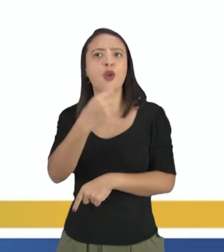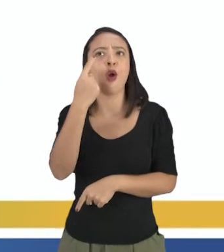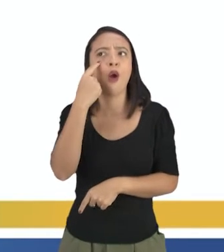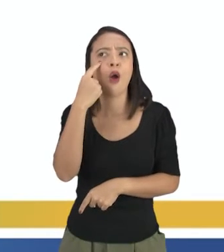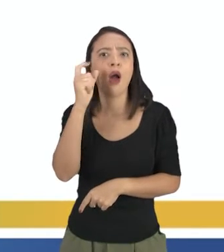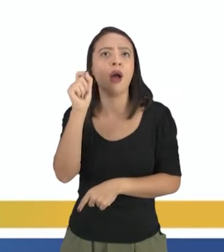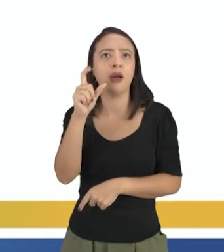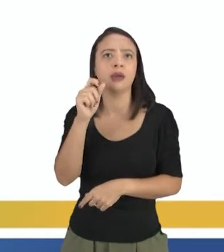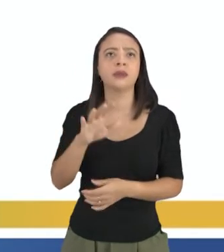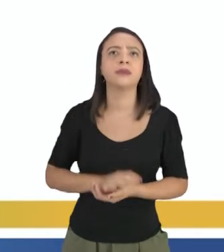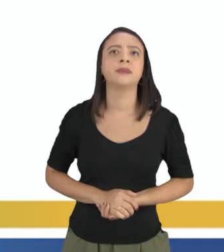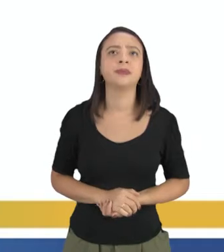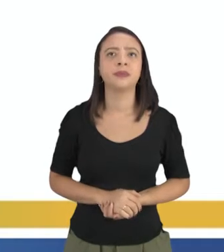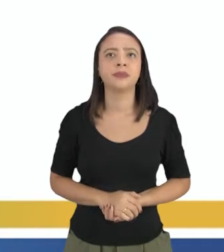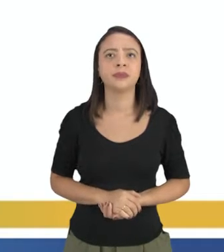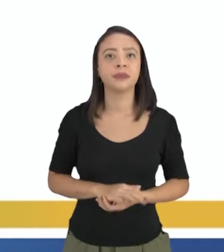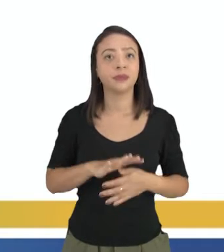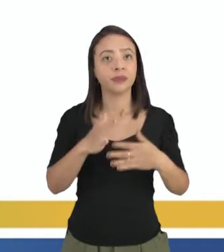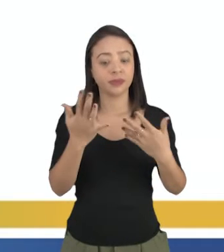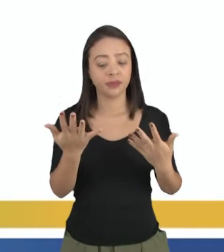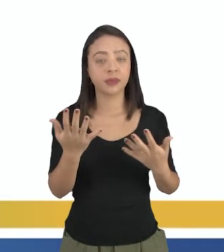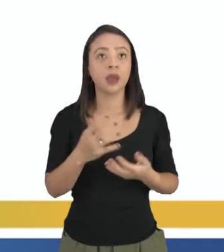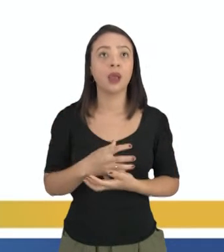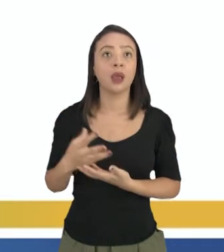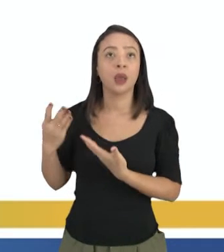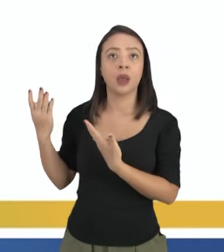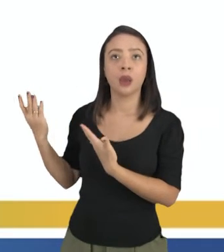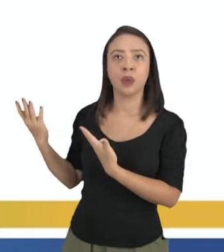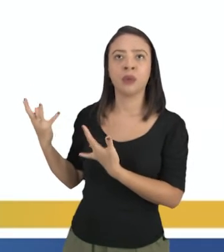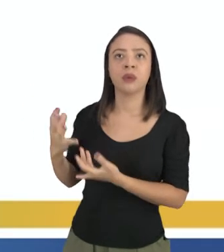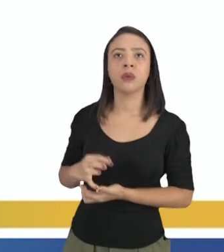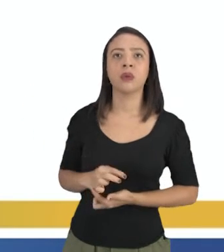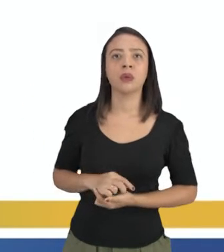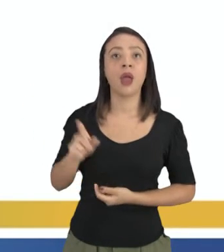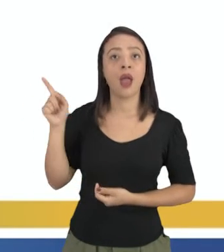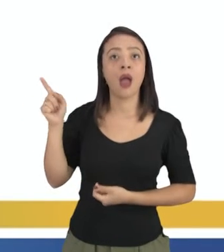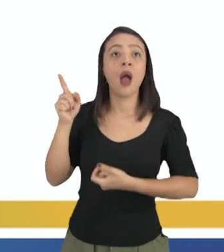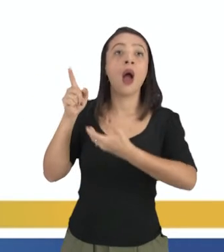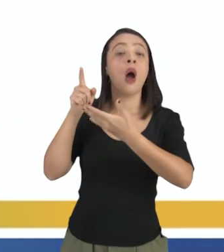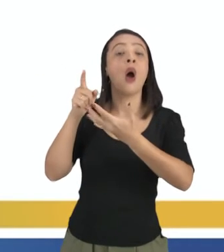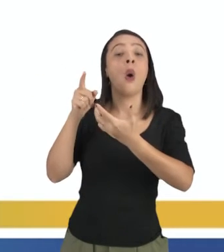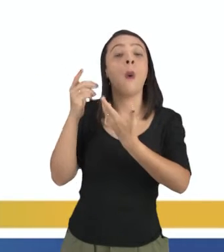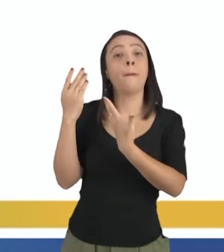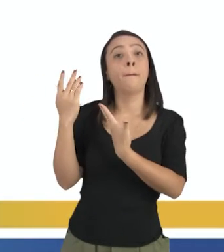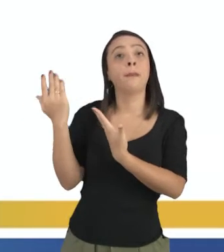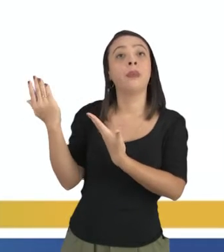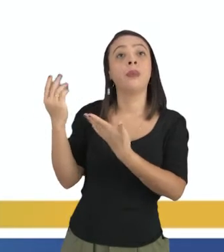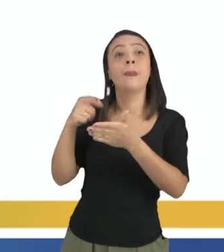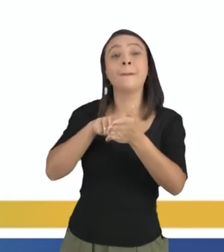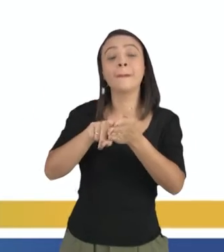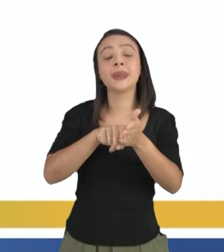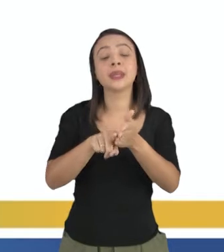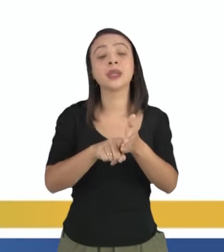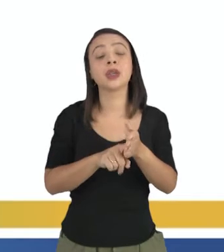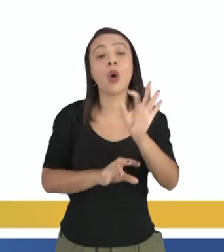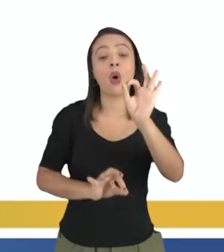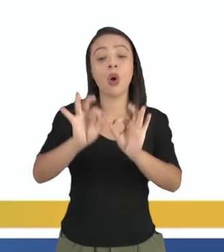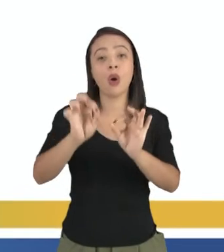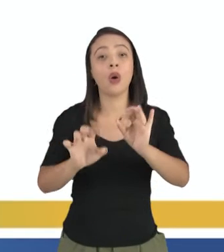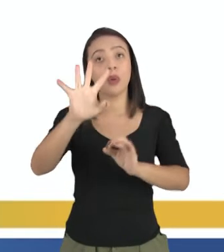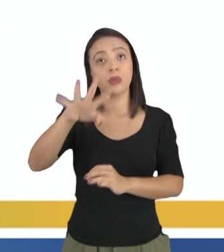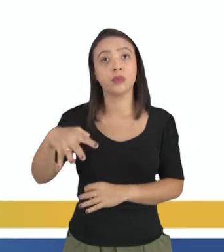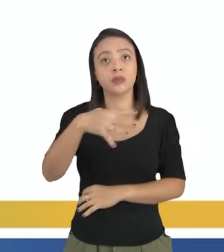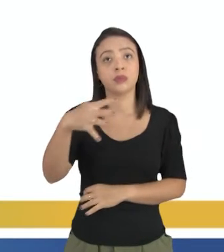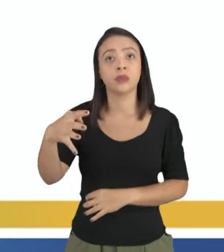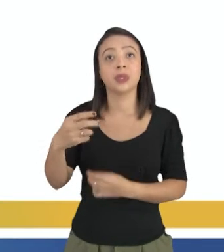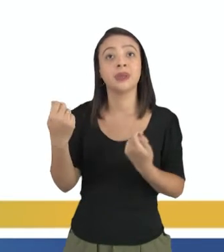o quadrado de Pinet. O Pinet, ele foi um pesquisador que ele ajudou a montar esse quadrado, para que a gente